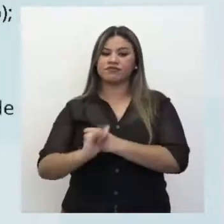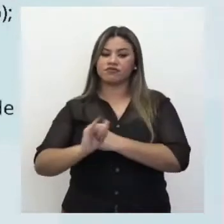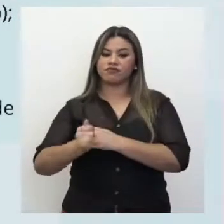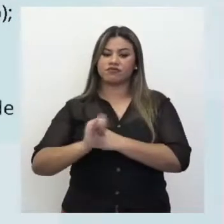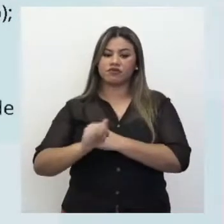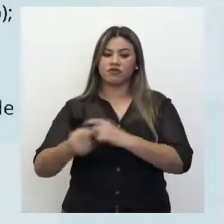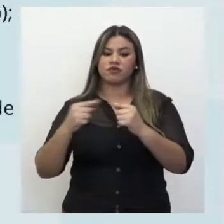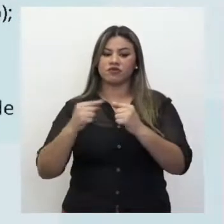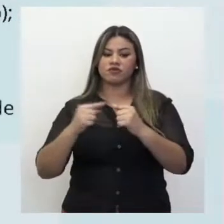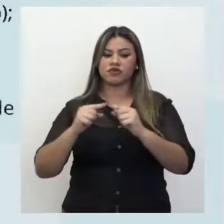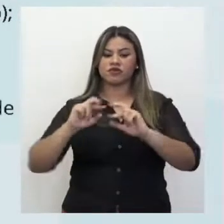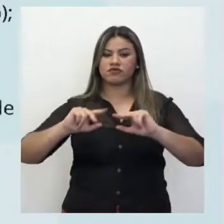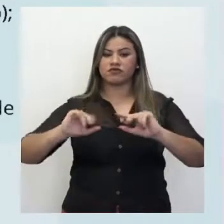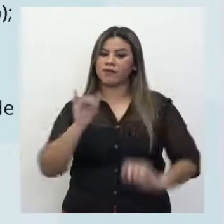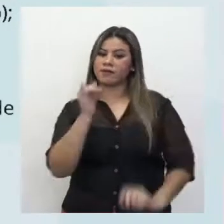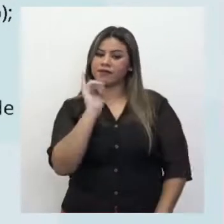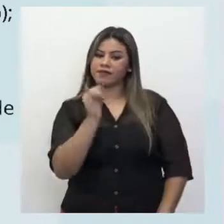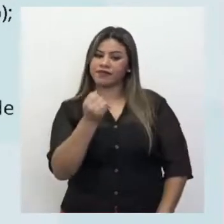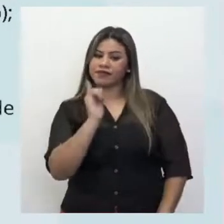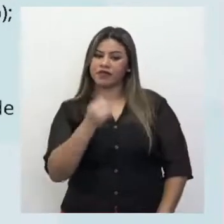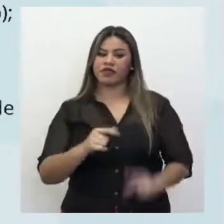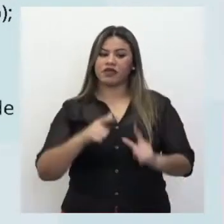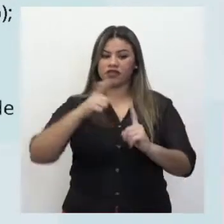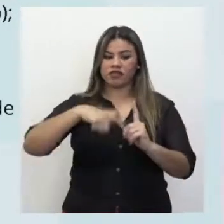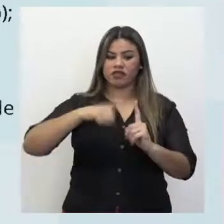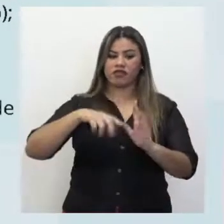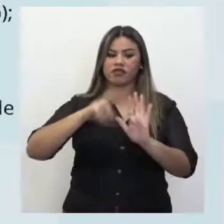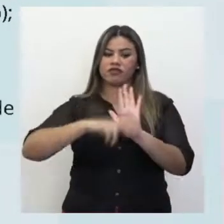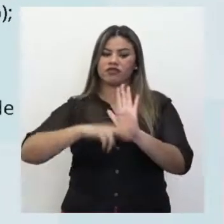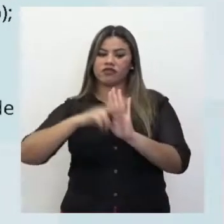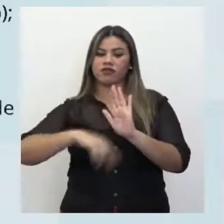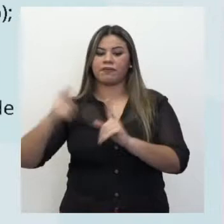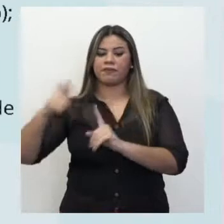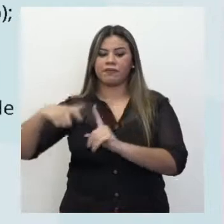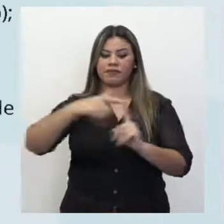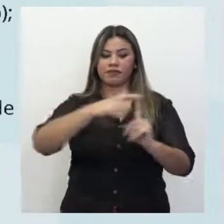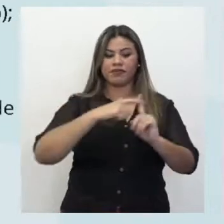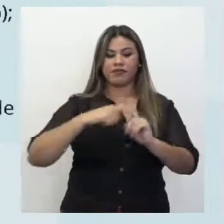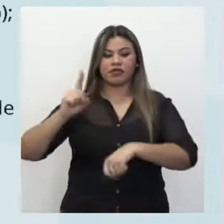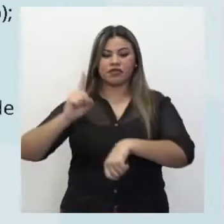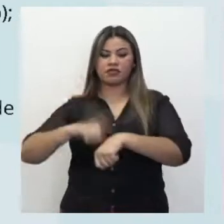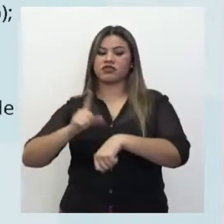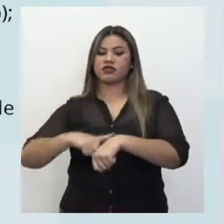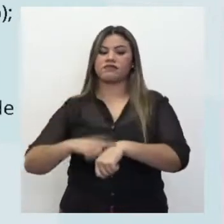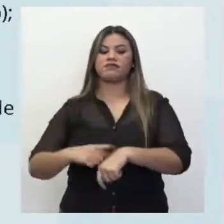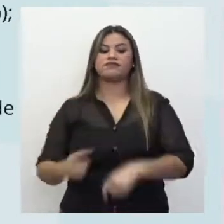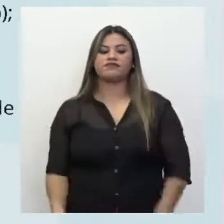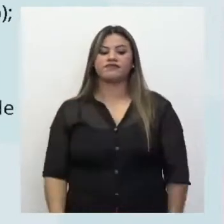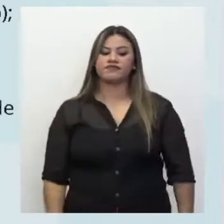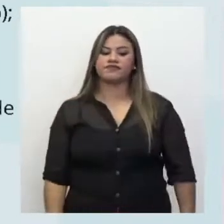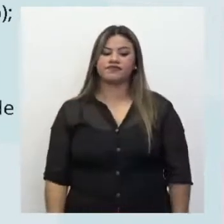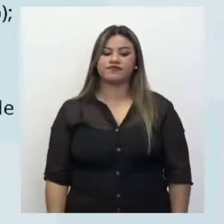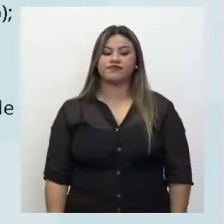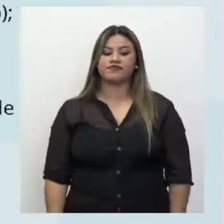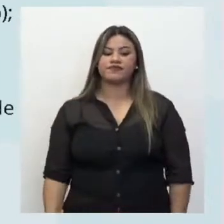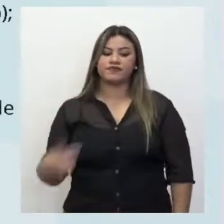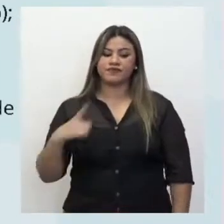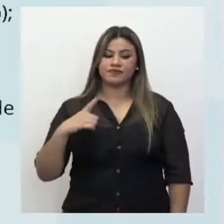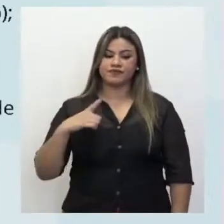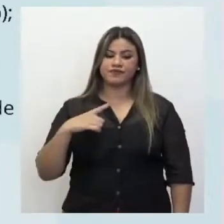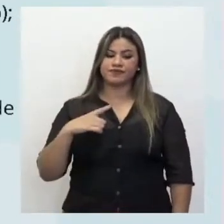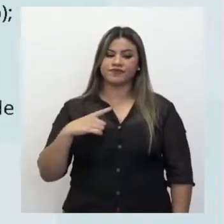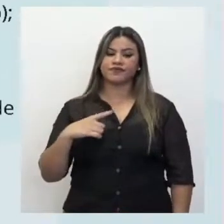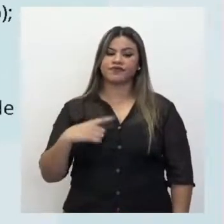nos elementos da narrativa. Narrador, enredo, personagens e tempo, né? E aí a gente tem o narrador em